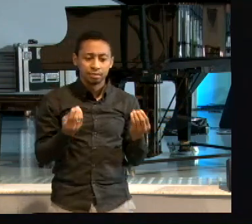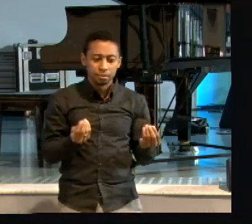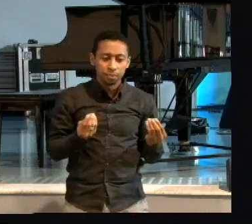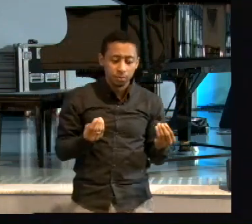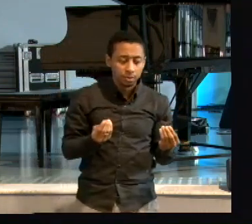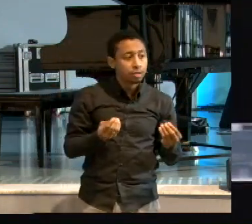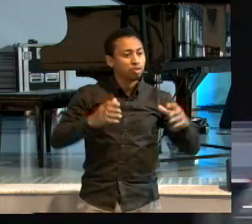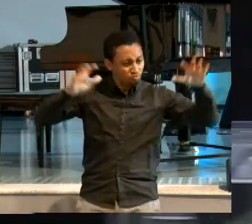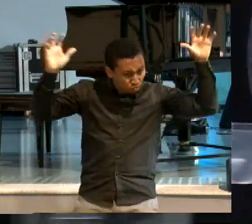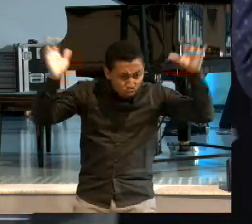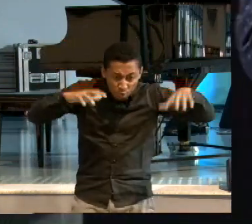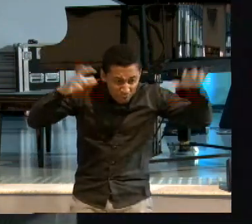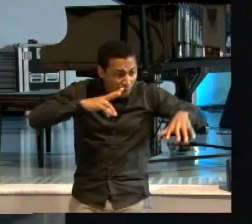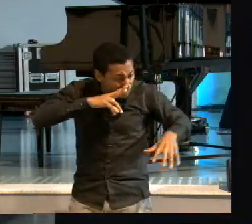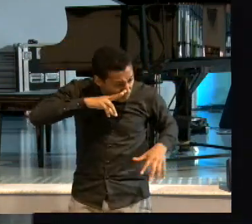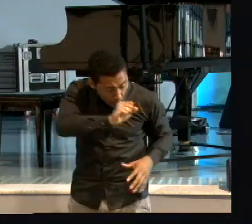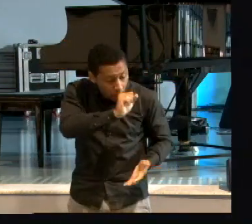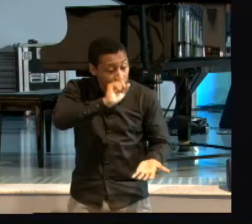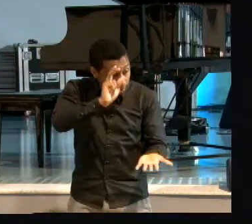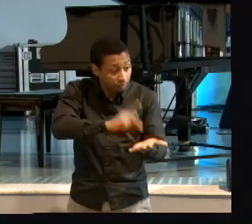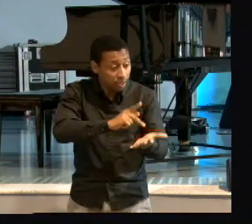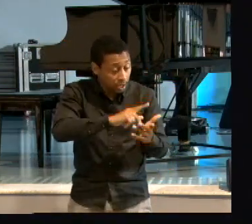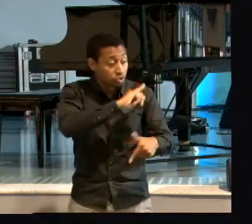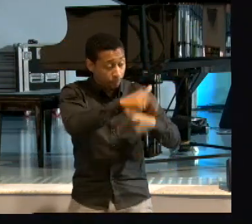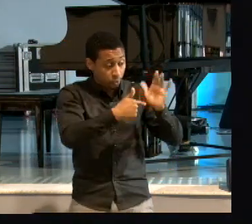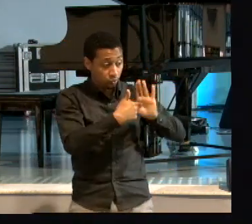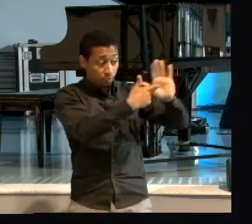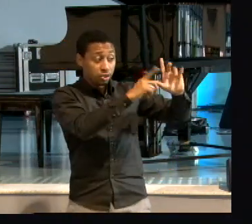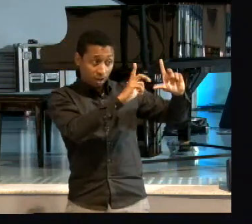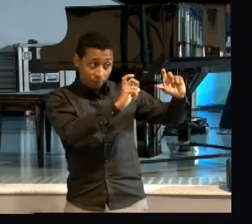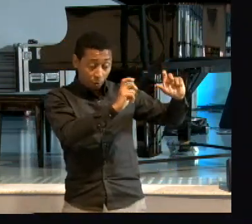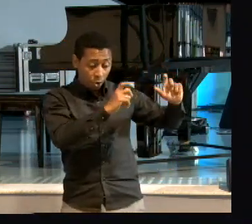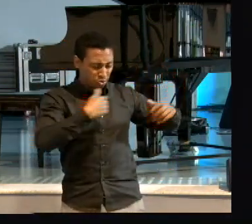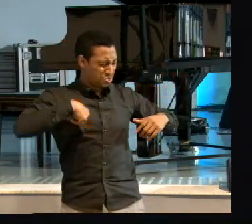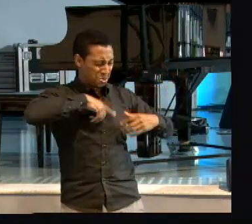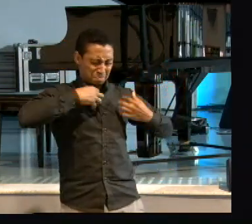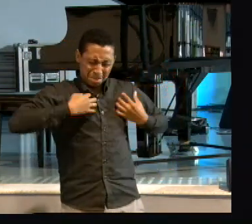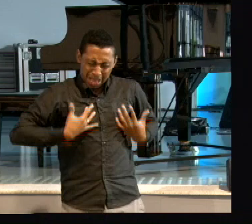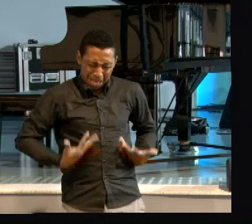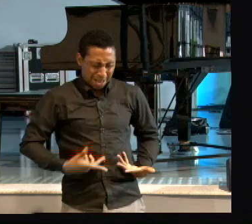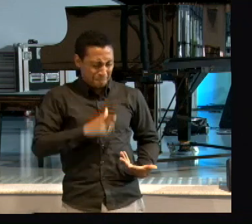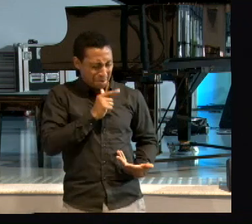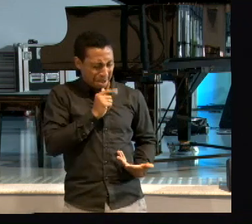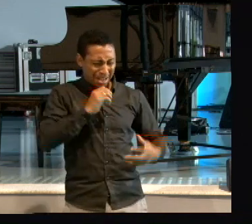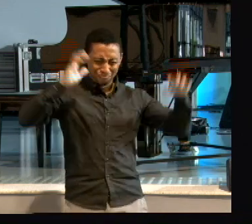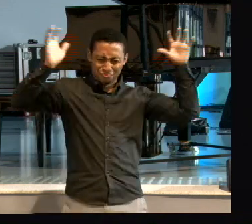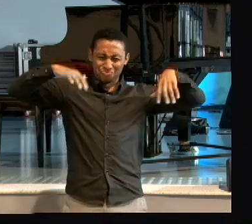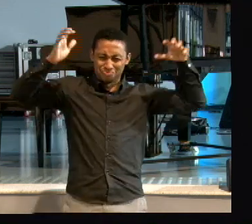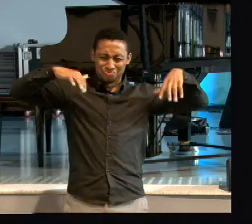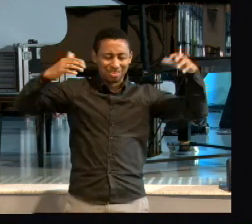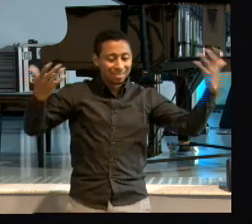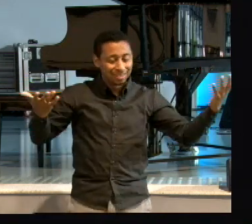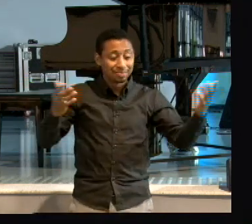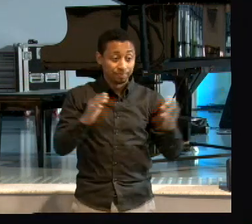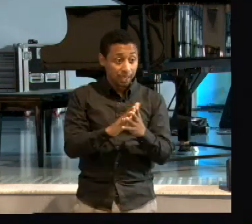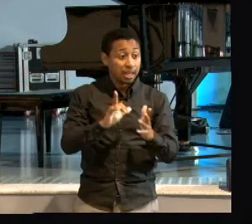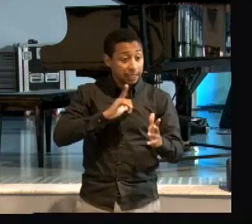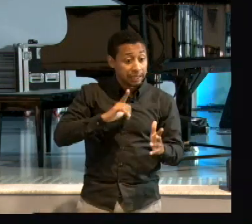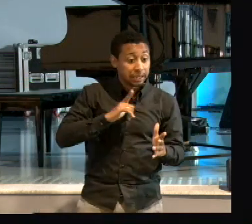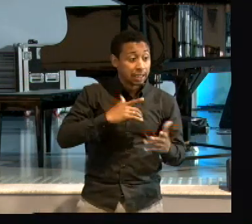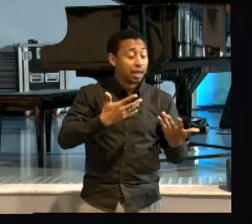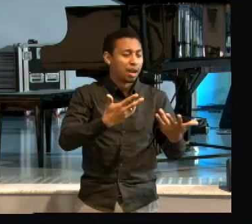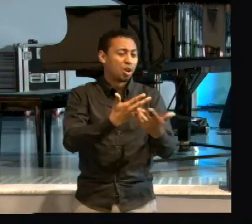e choveu assim para valer, eu daqui a pouco vou mostrar umas fotos, a gente está tudo molhado debaixo daquela chuva, a gente estava com